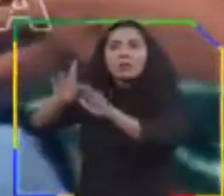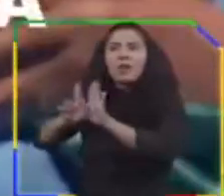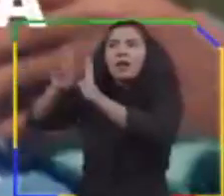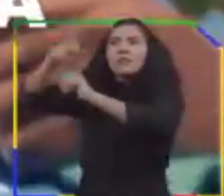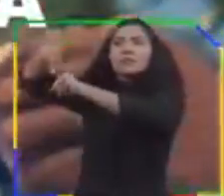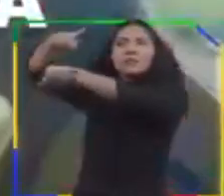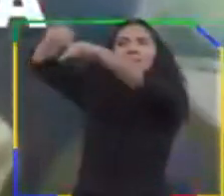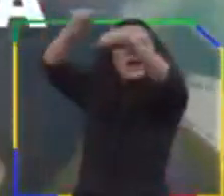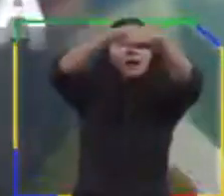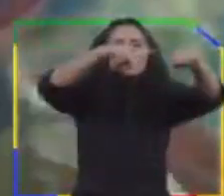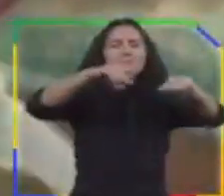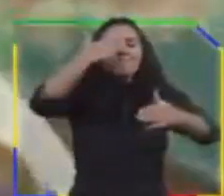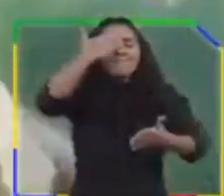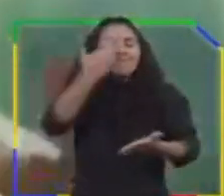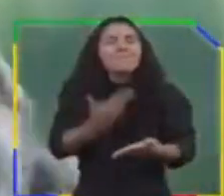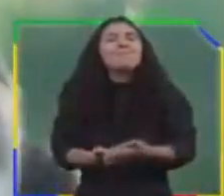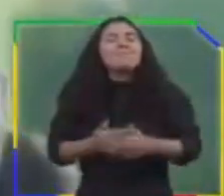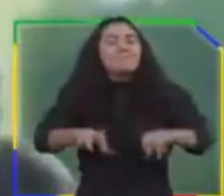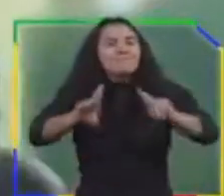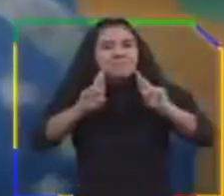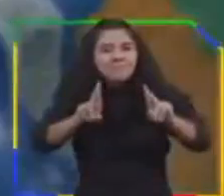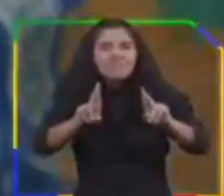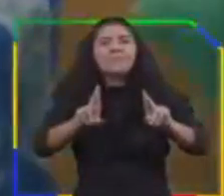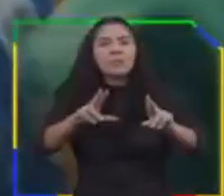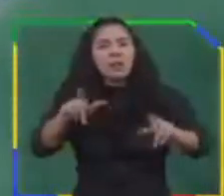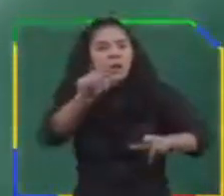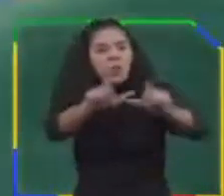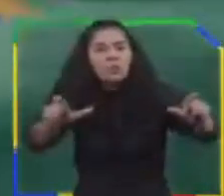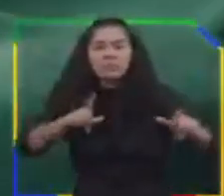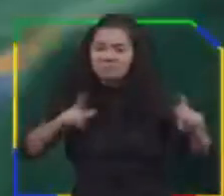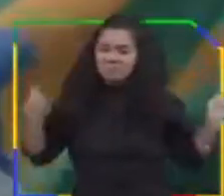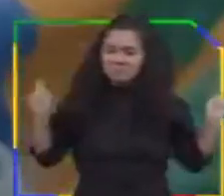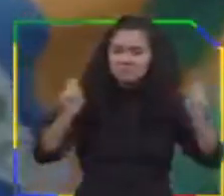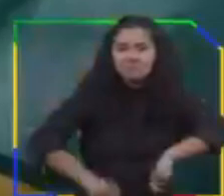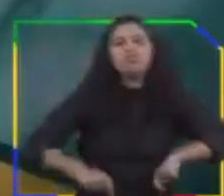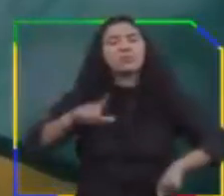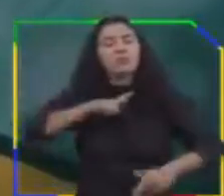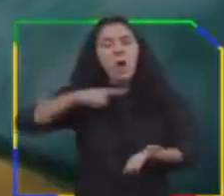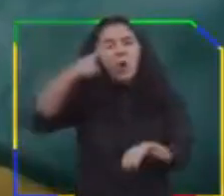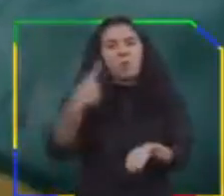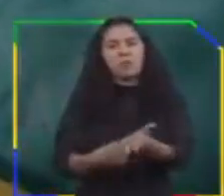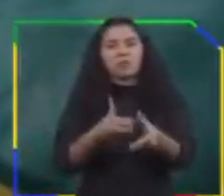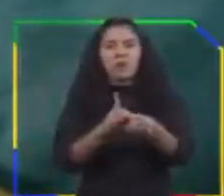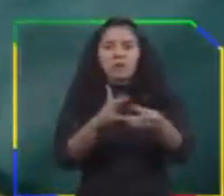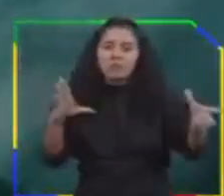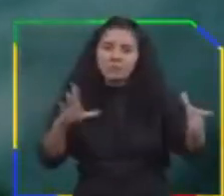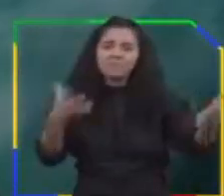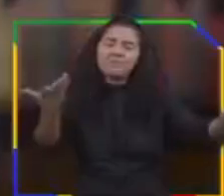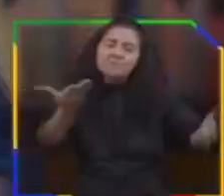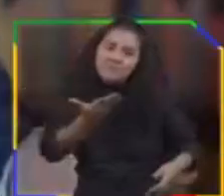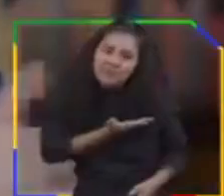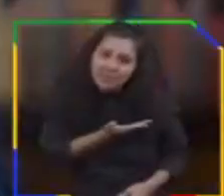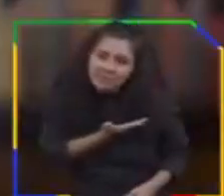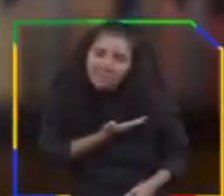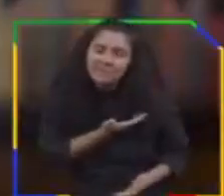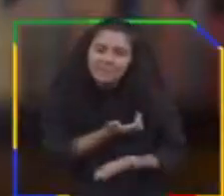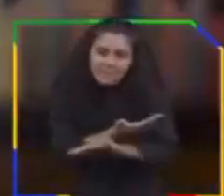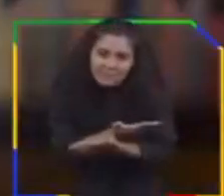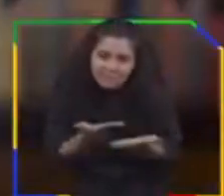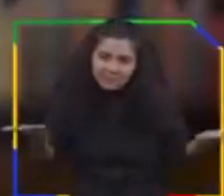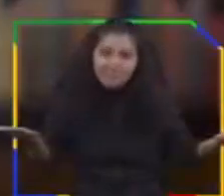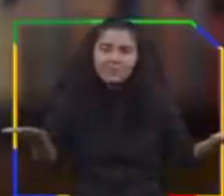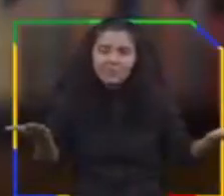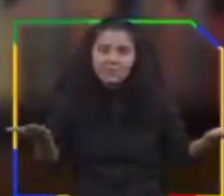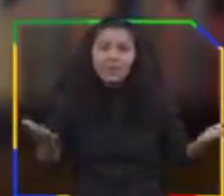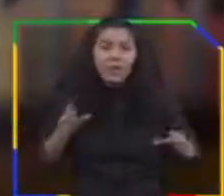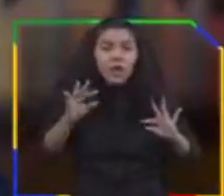voltou a acreditar no Brasil, na capacidade do nosso povo e em nosso compromisso com a democracia. Minhas amigas e